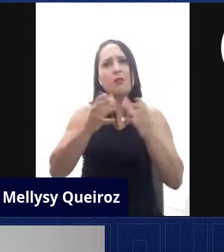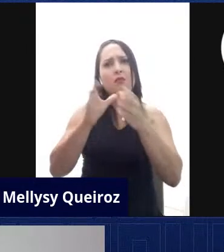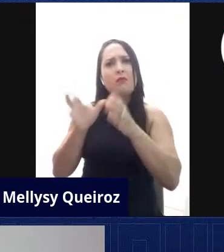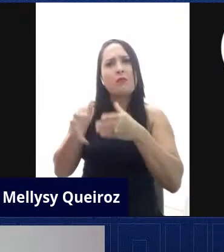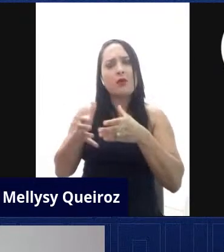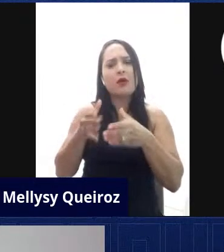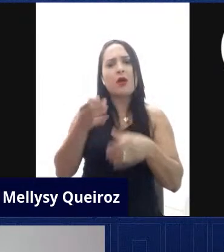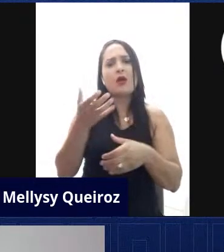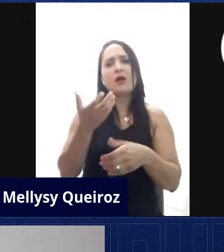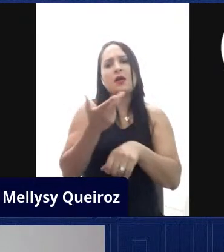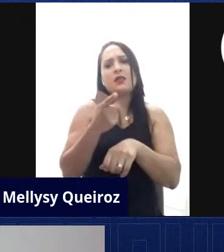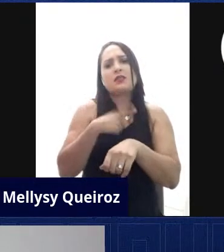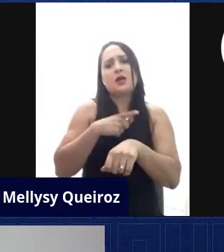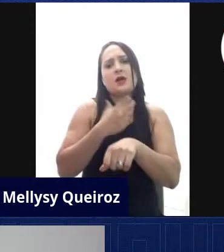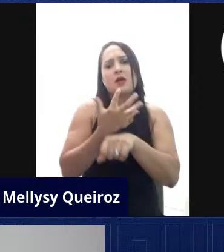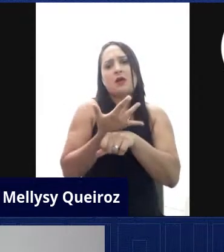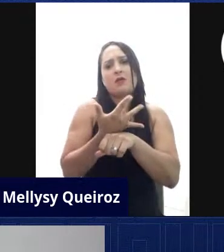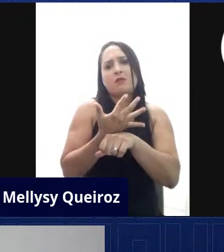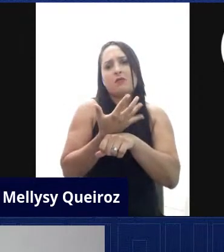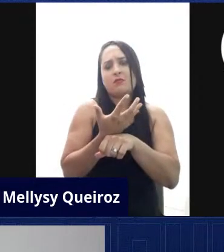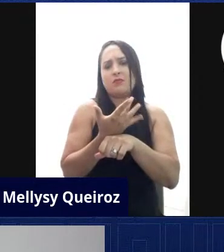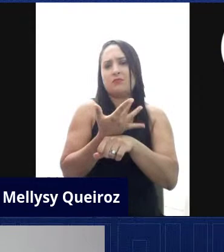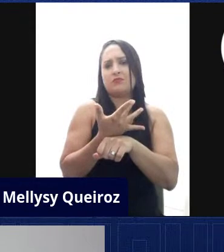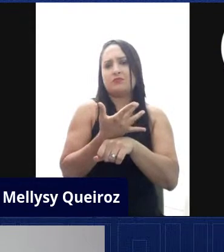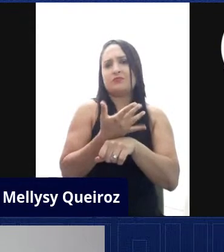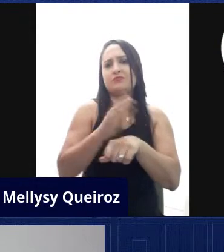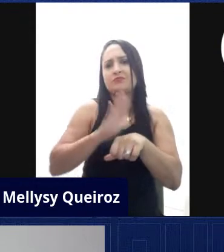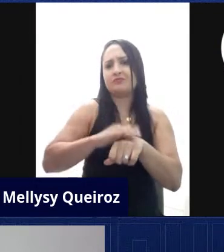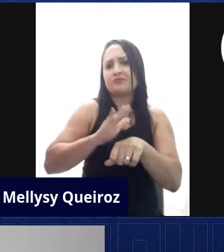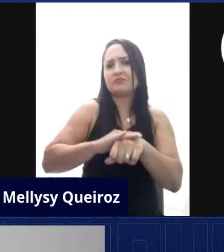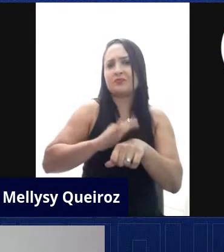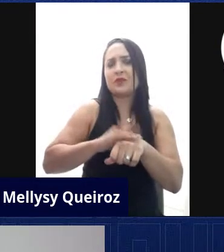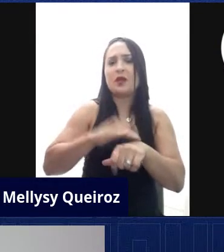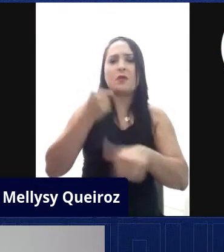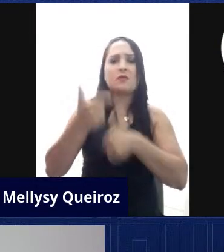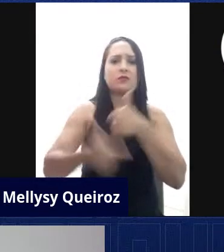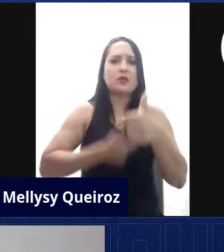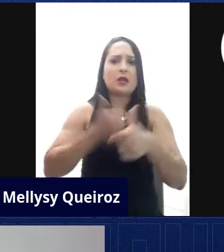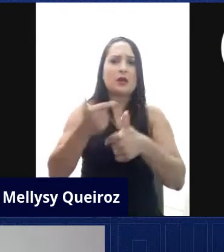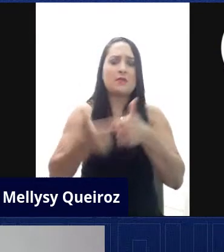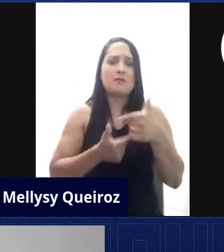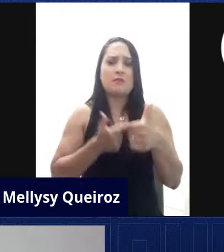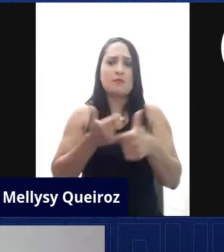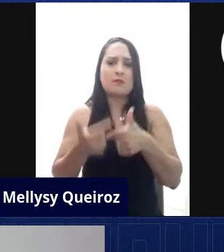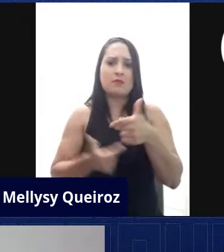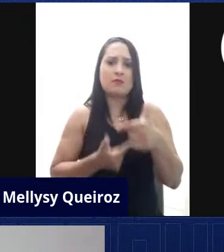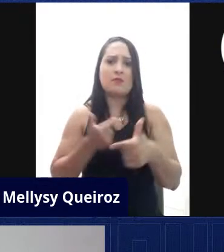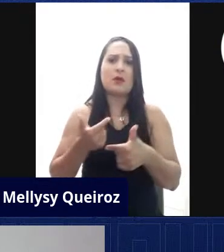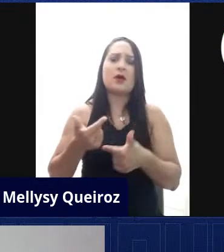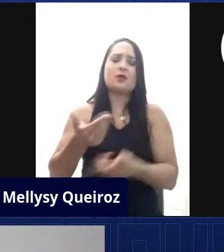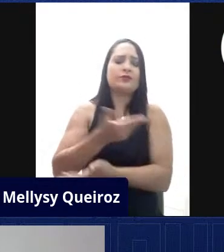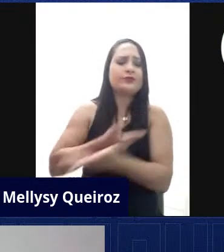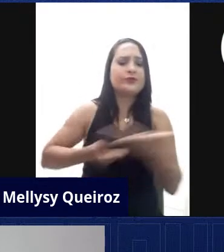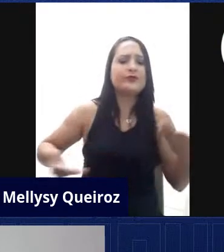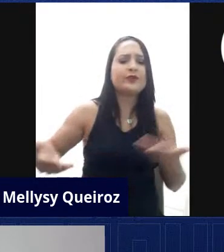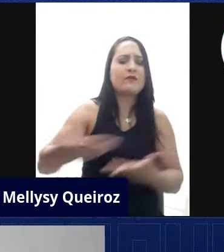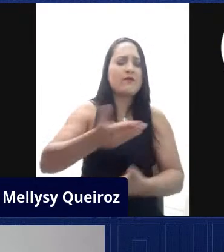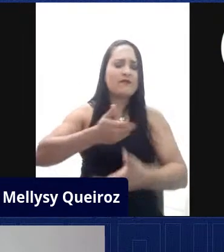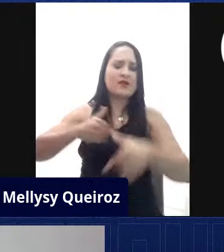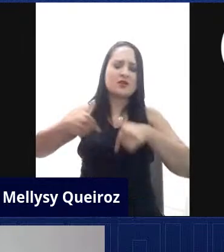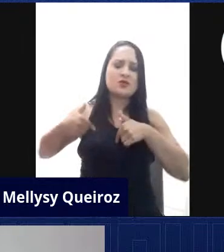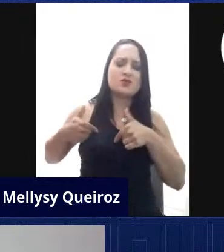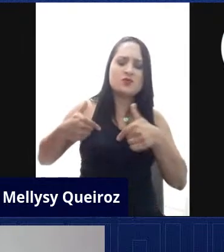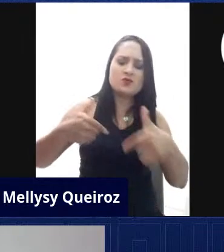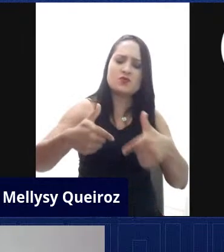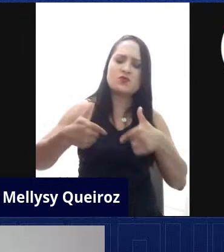na UFRPE, ver a universidade também como espaço de convivência, como espaço de luta, como um espaço de interação,